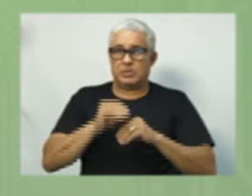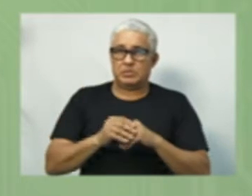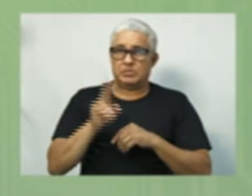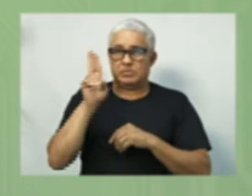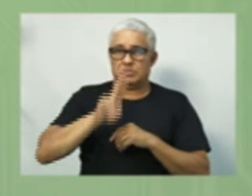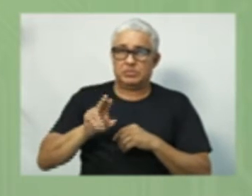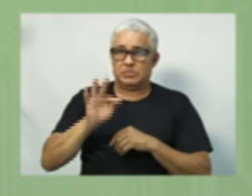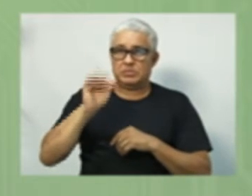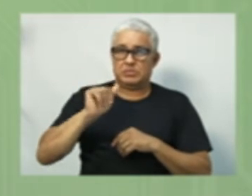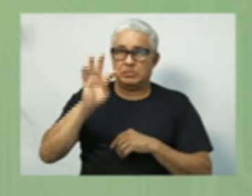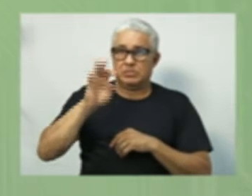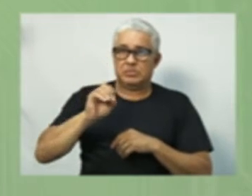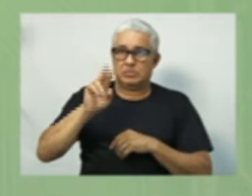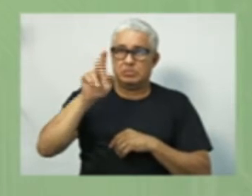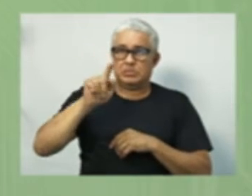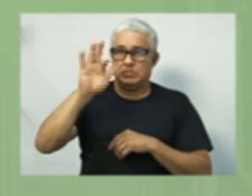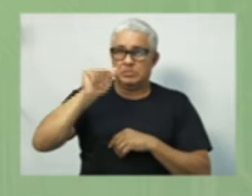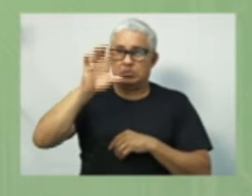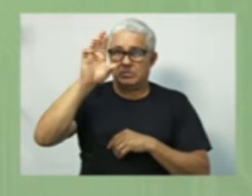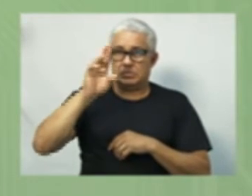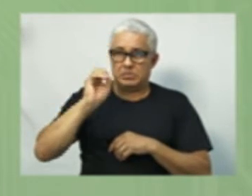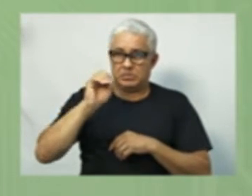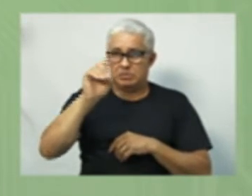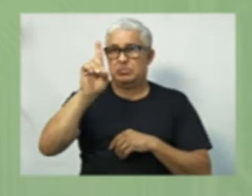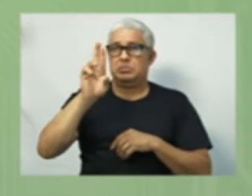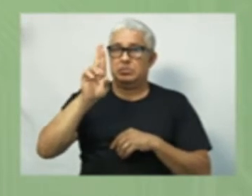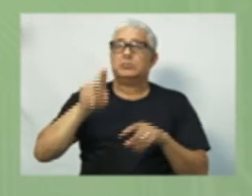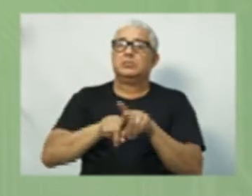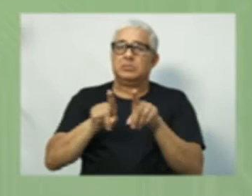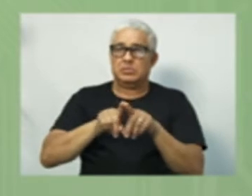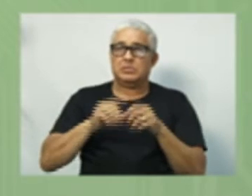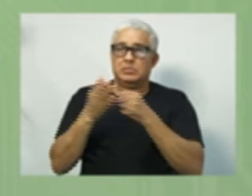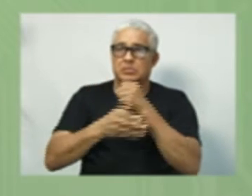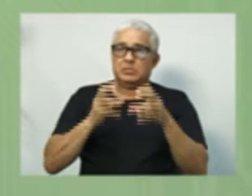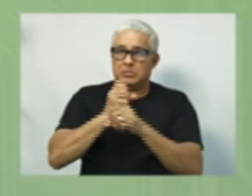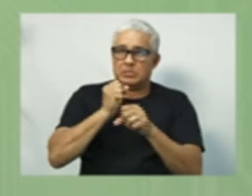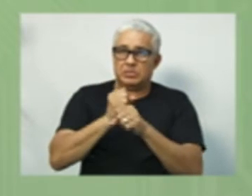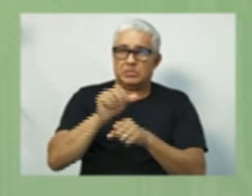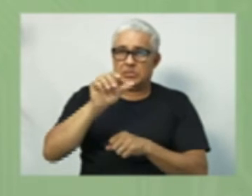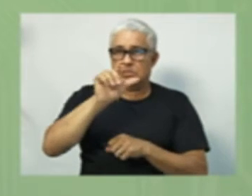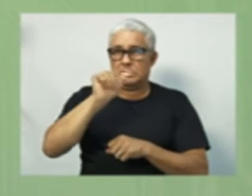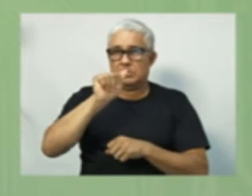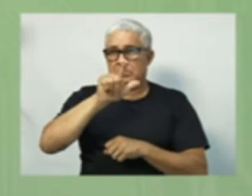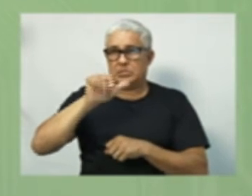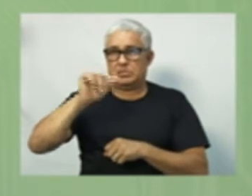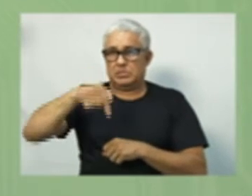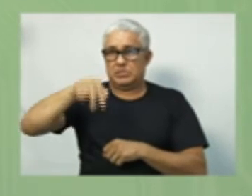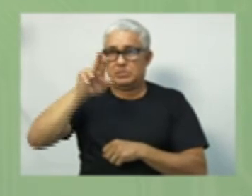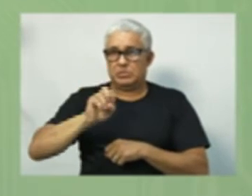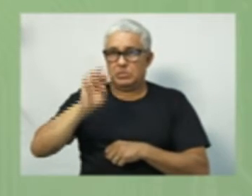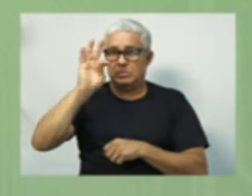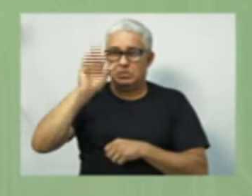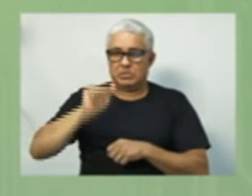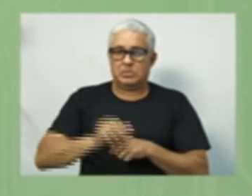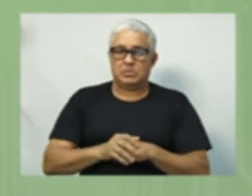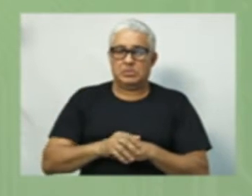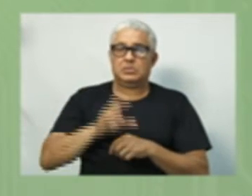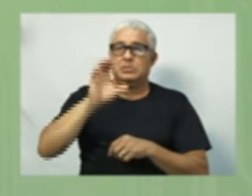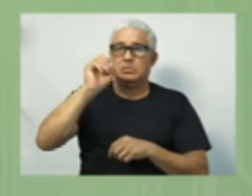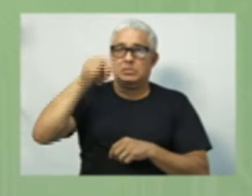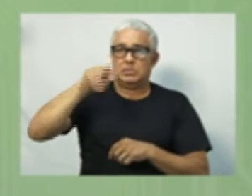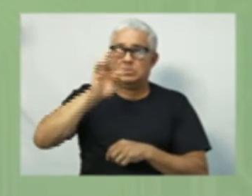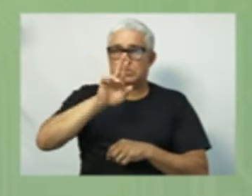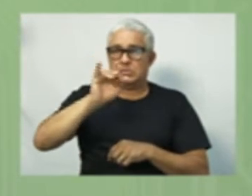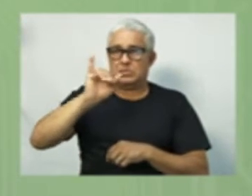fato gerador, base de cálculo, alíquota, contribuinte e responsável. Então aqui, ó,